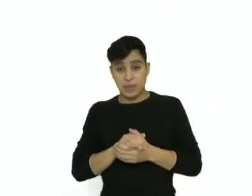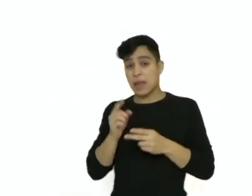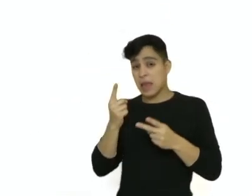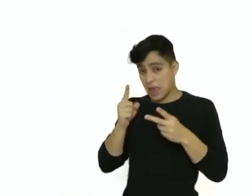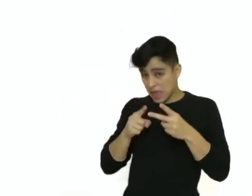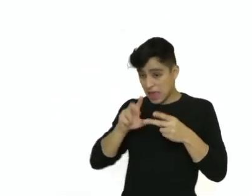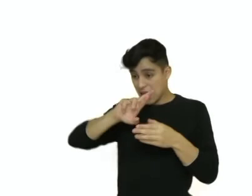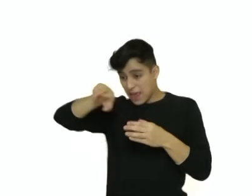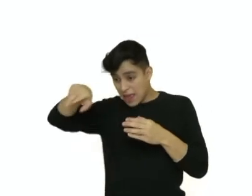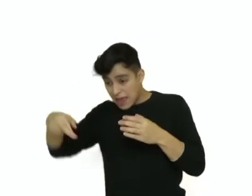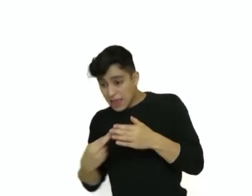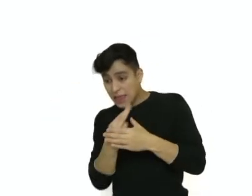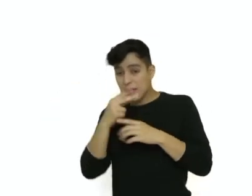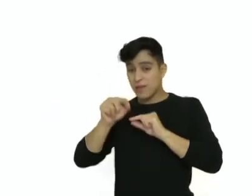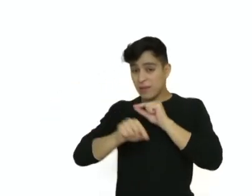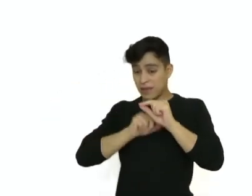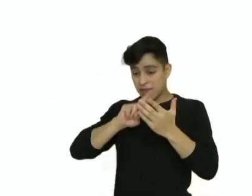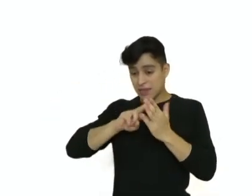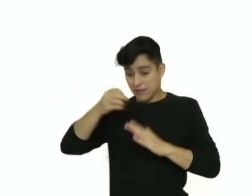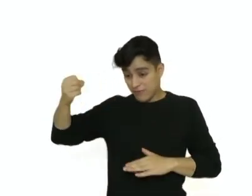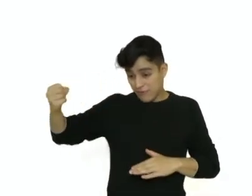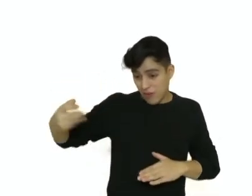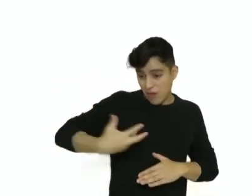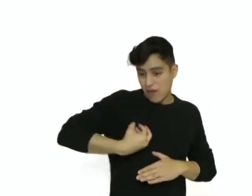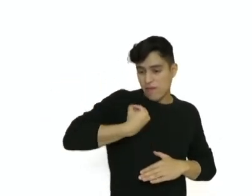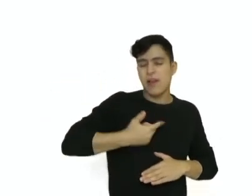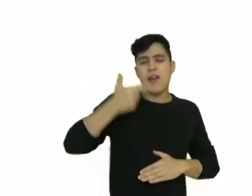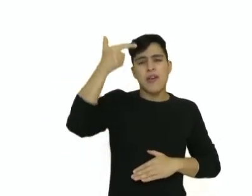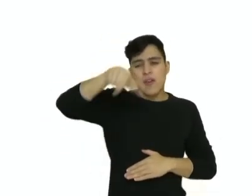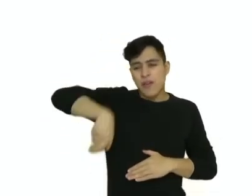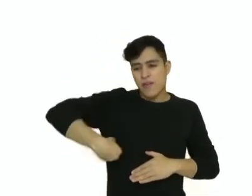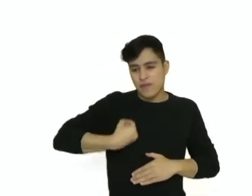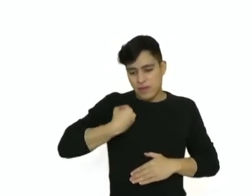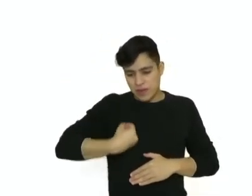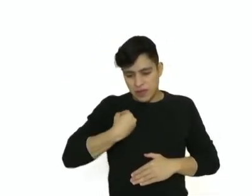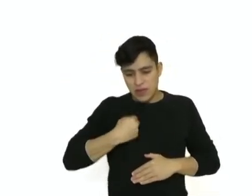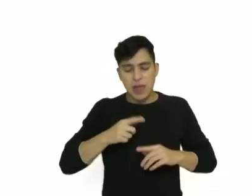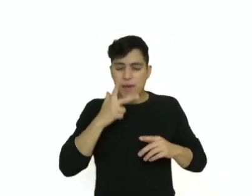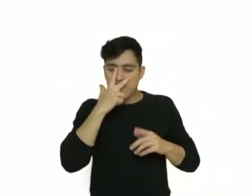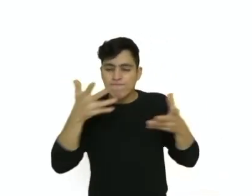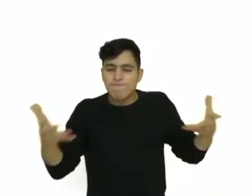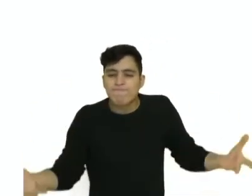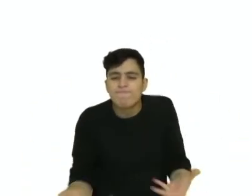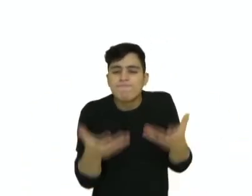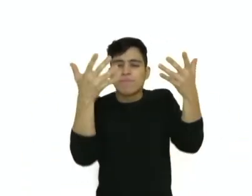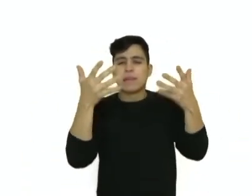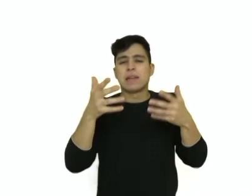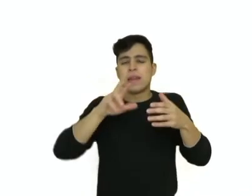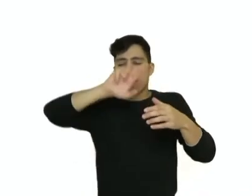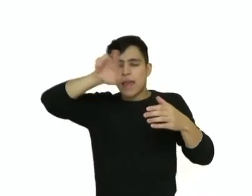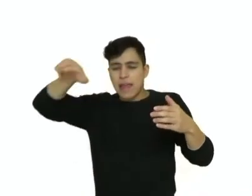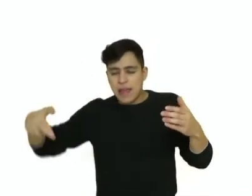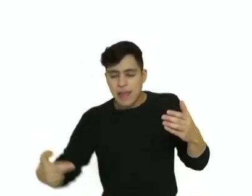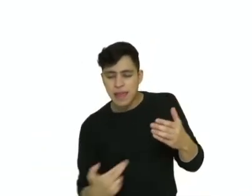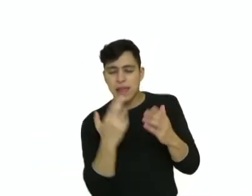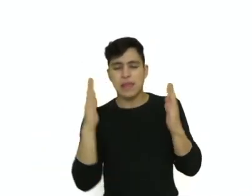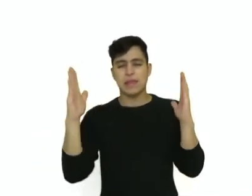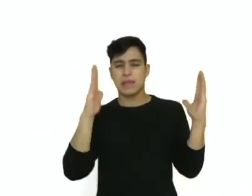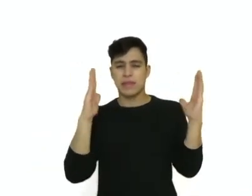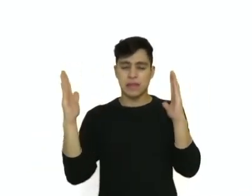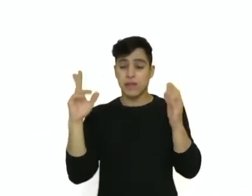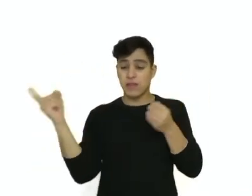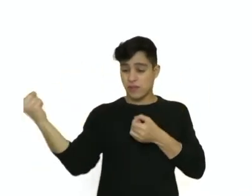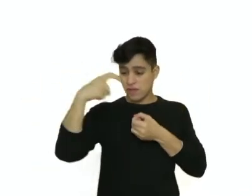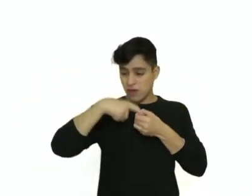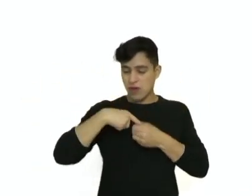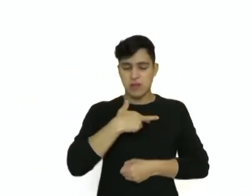nascer novamente, de dar nova vida, existência ou vigor, a renascença, o renascimento do